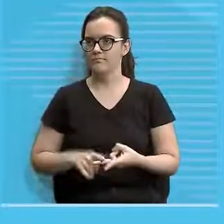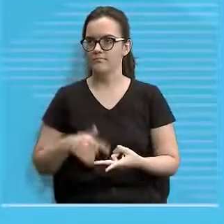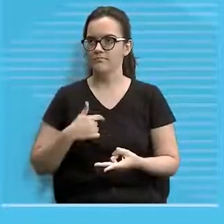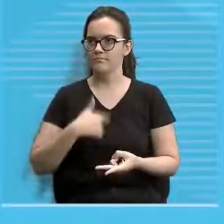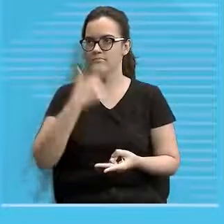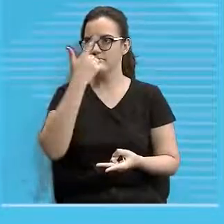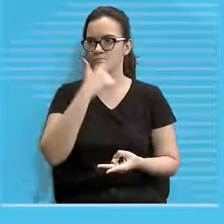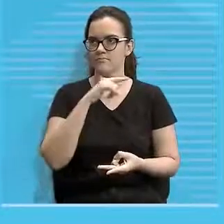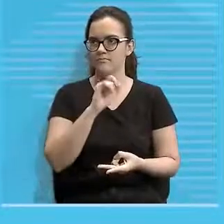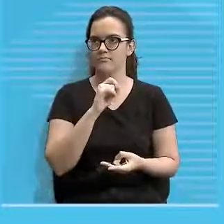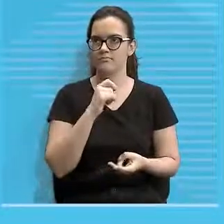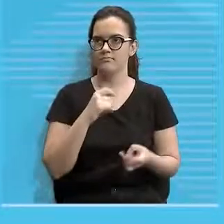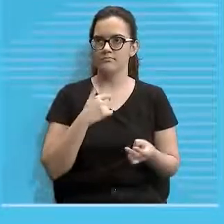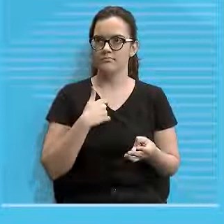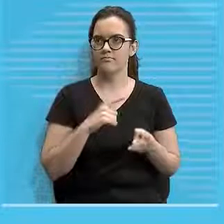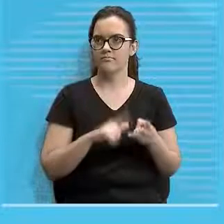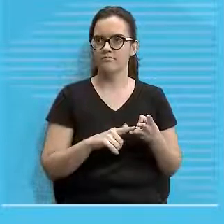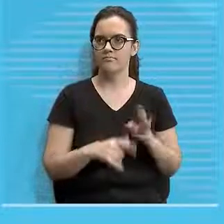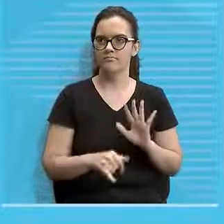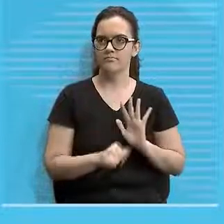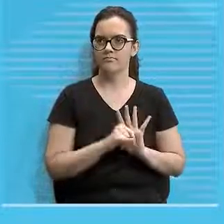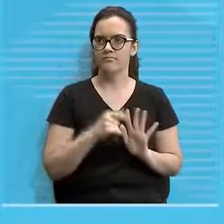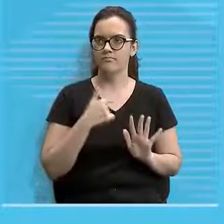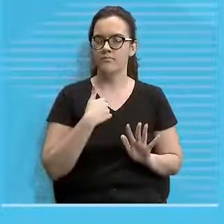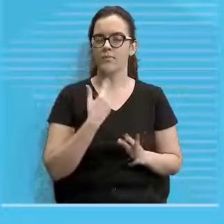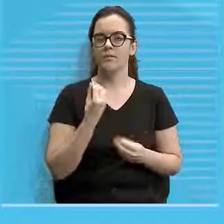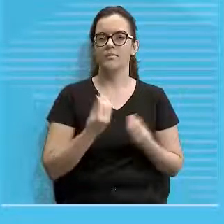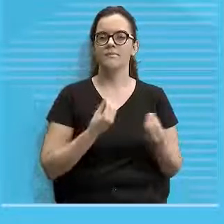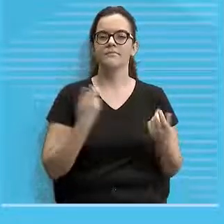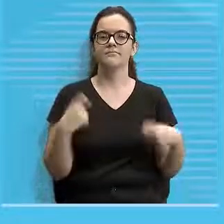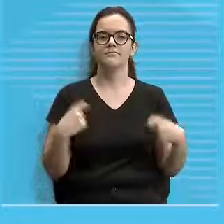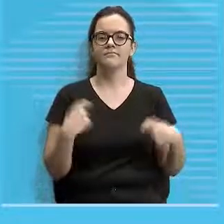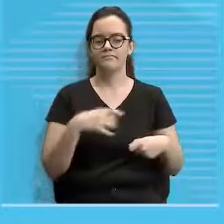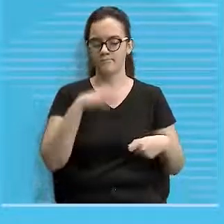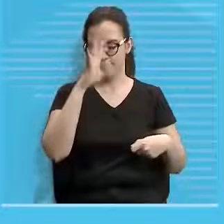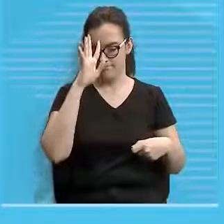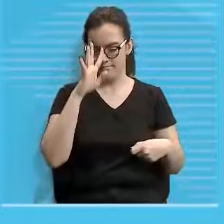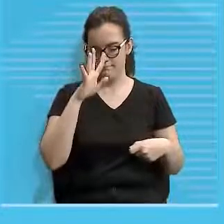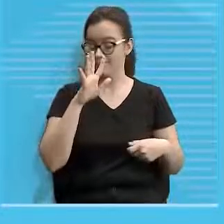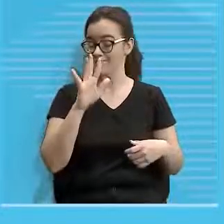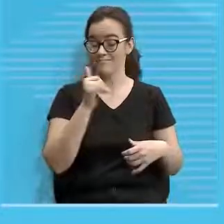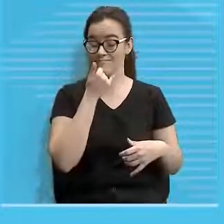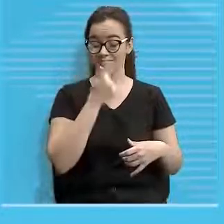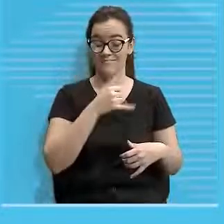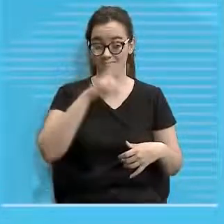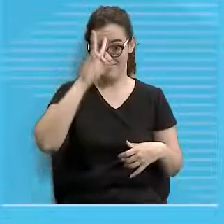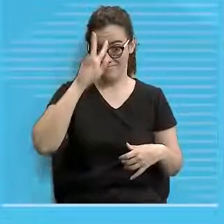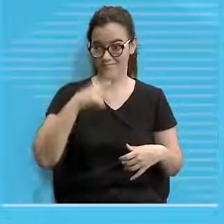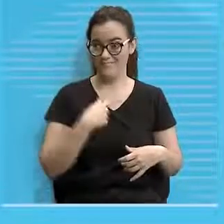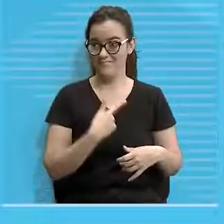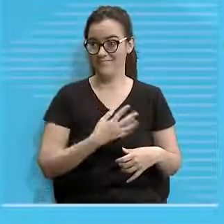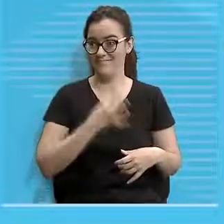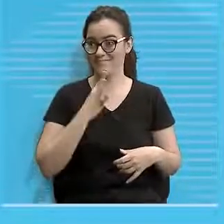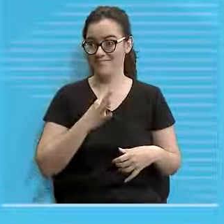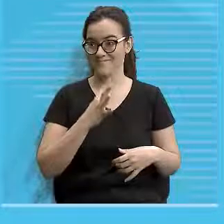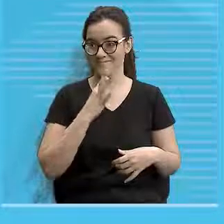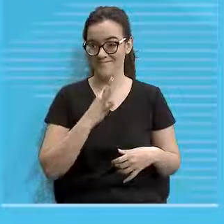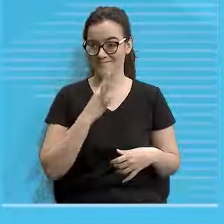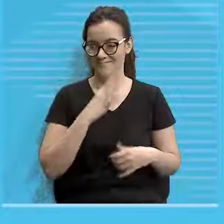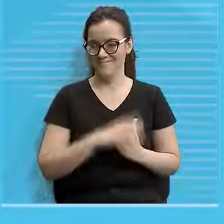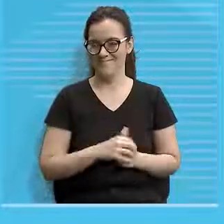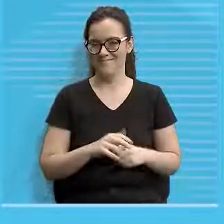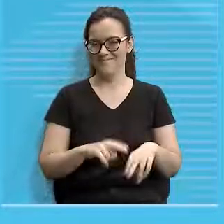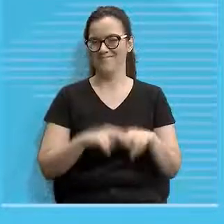da minha identidade, se eu não me conheço? Por isso que uma das primeiras questões que a gente discutiu aqui